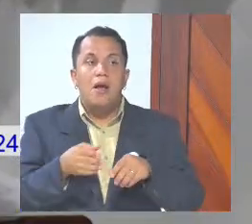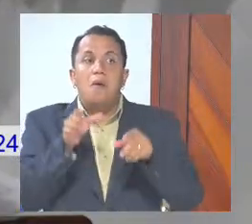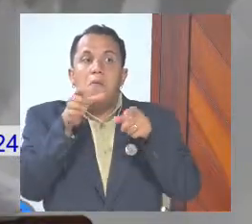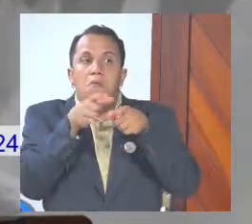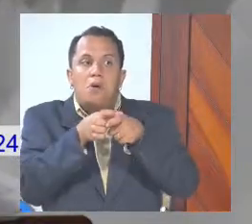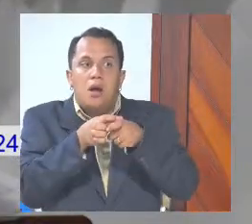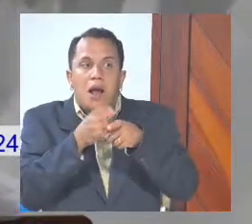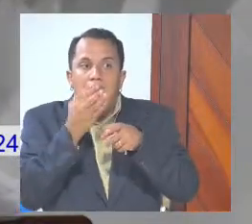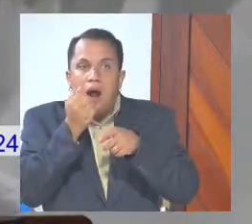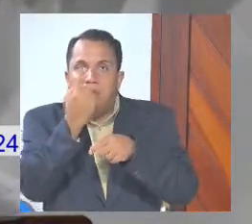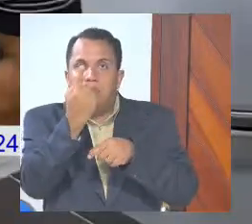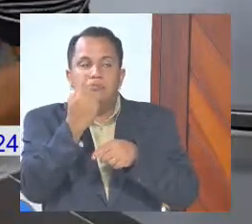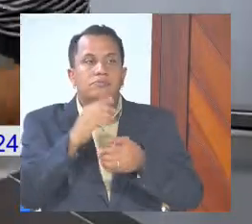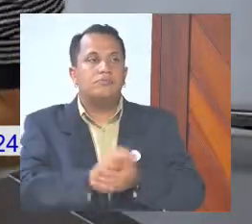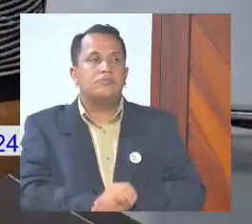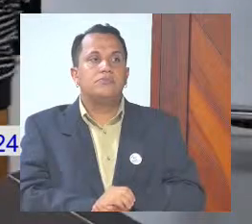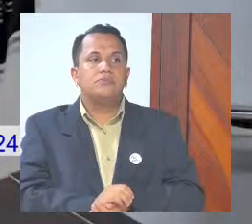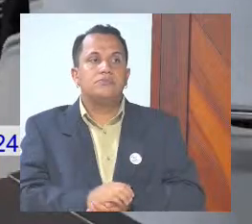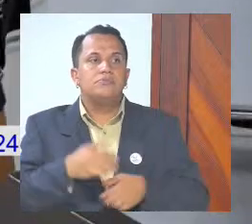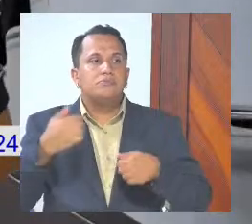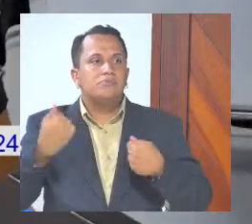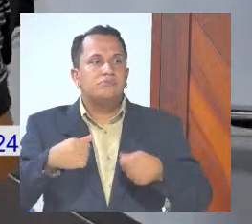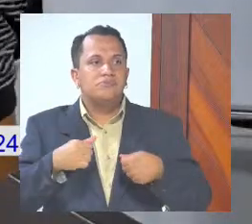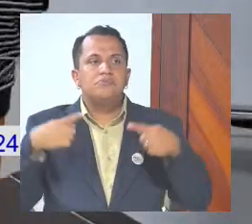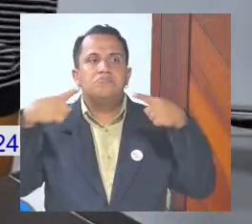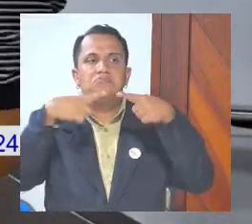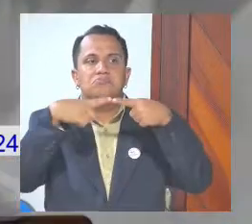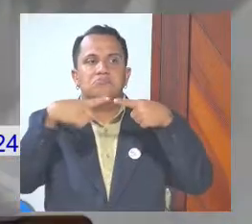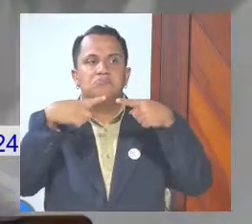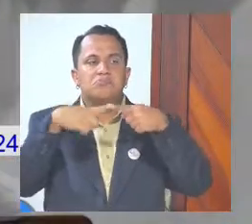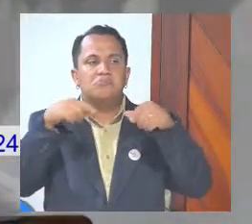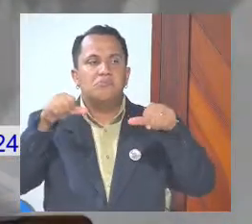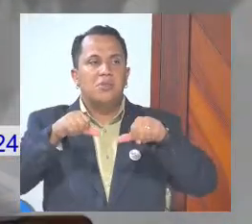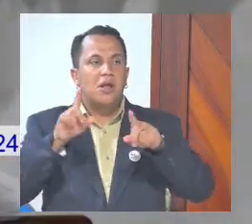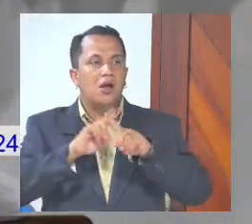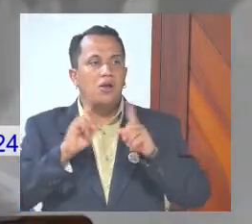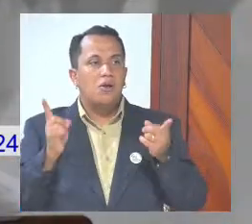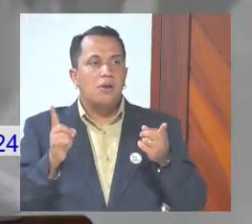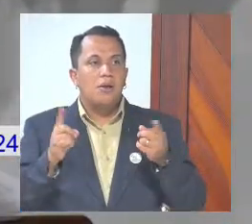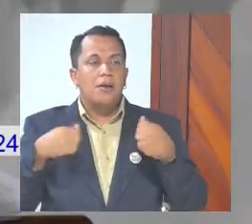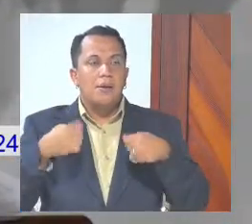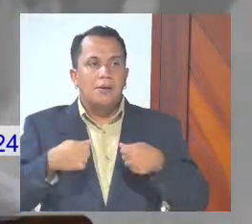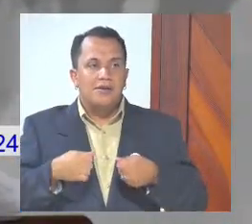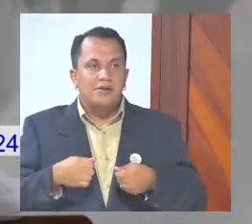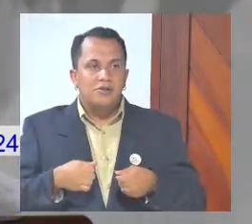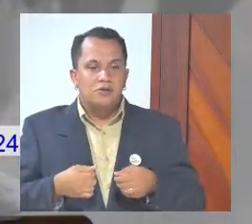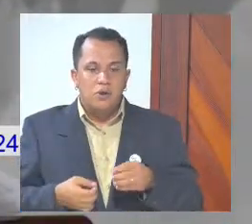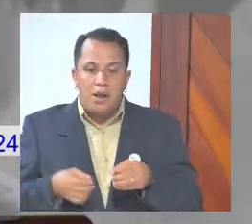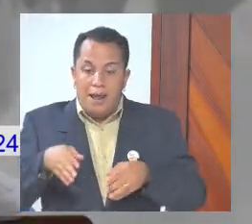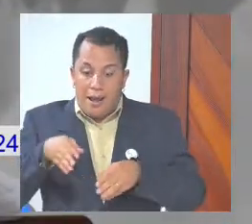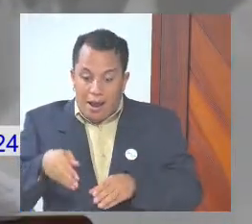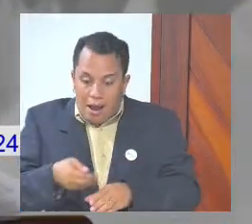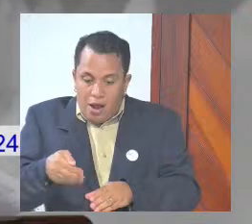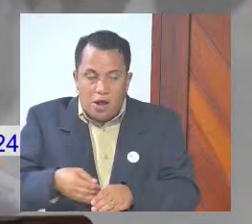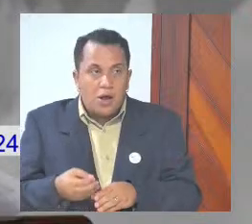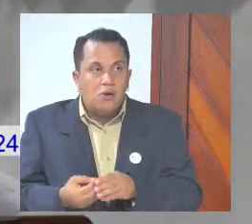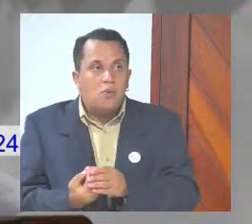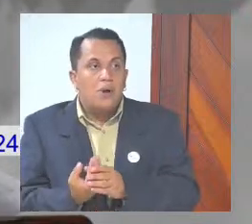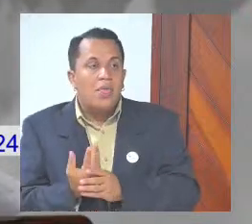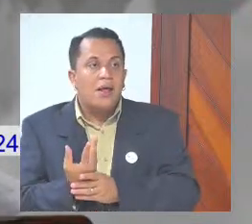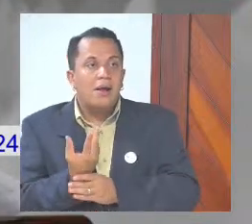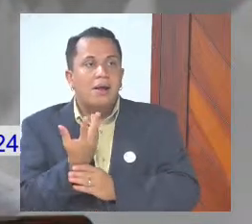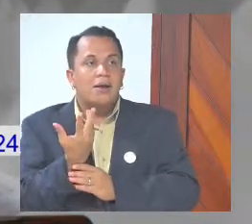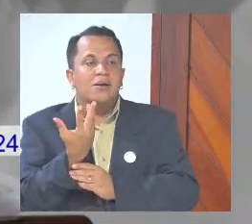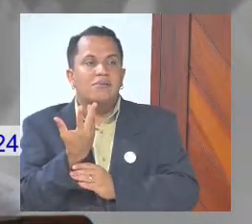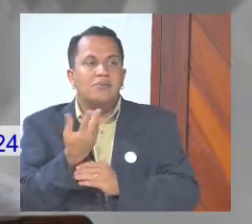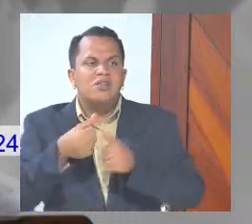pirão primeiro. Não concordo. Prefiro plantar meu maxixe e o meu quiabo do